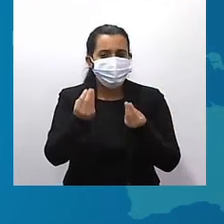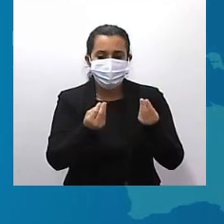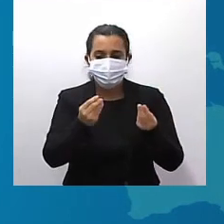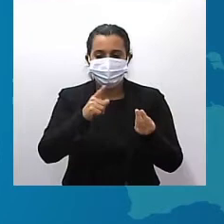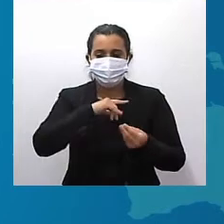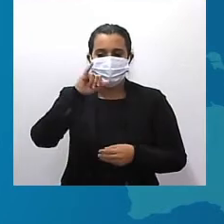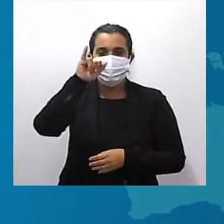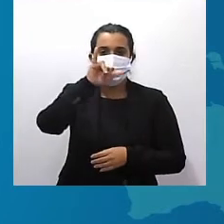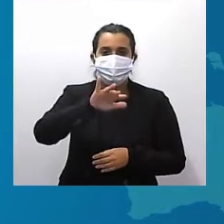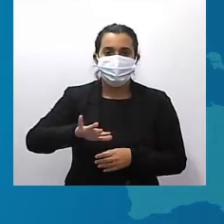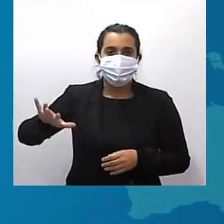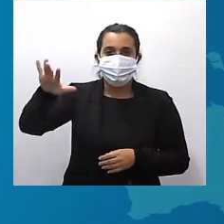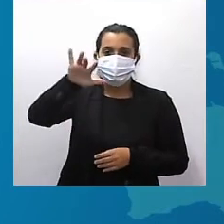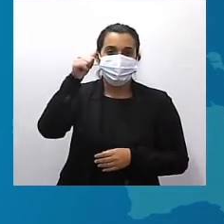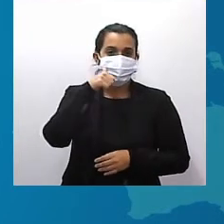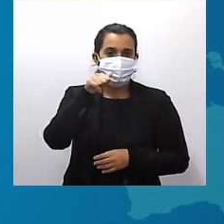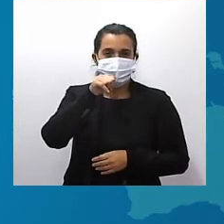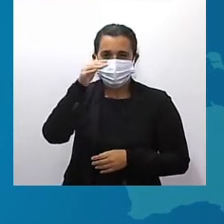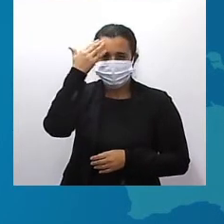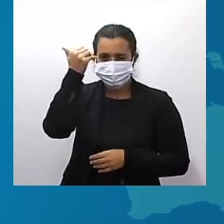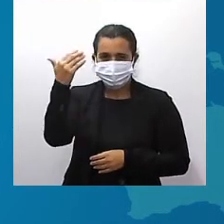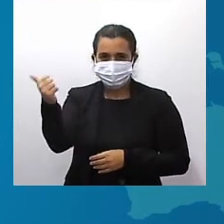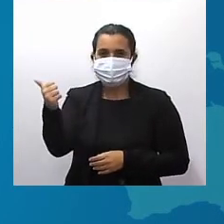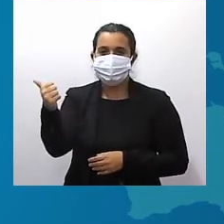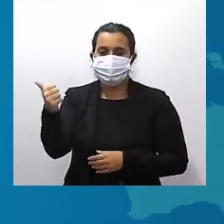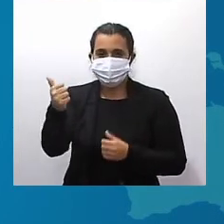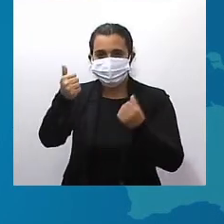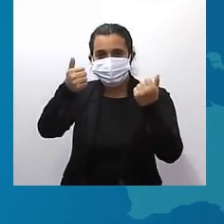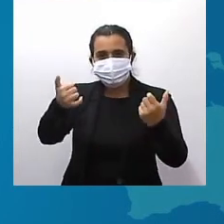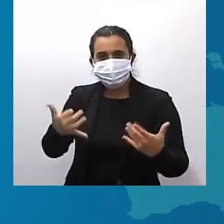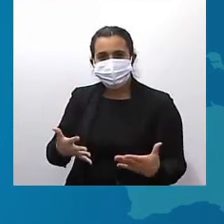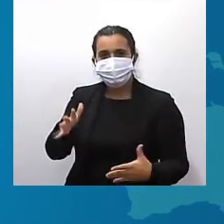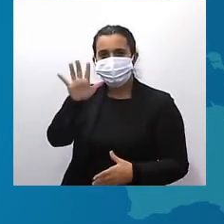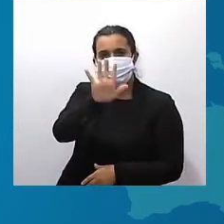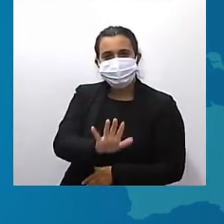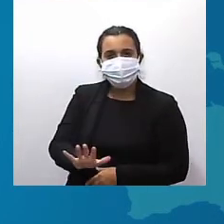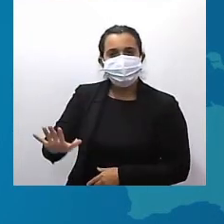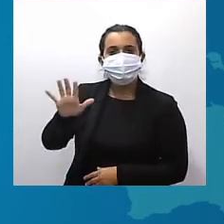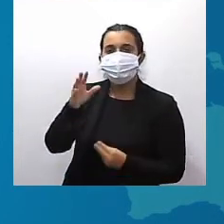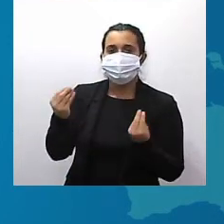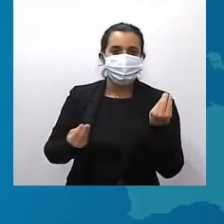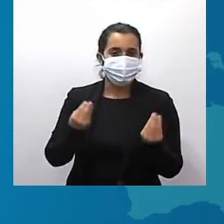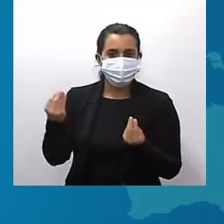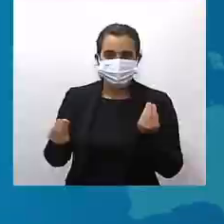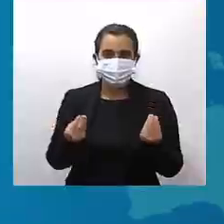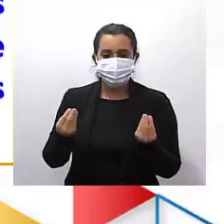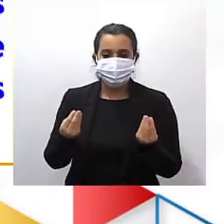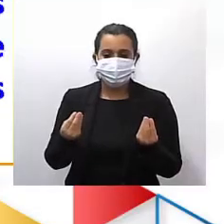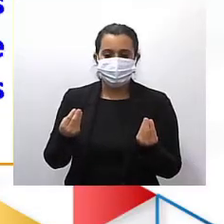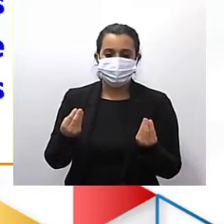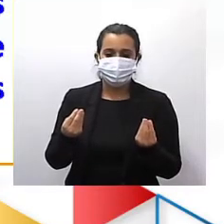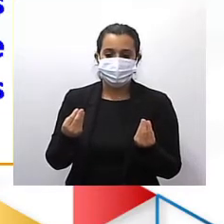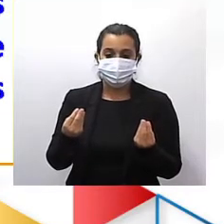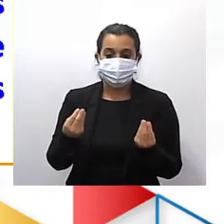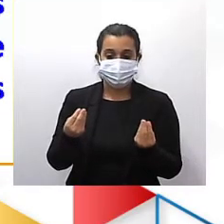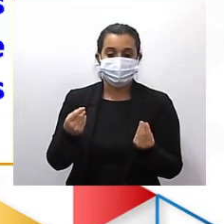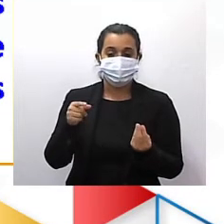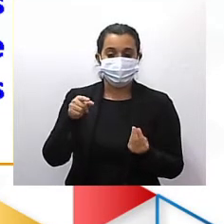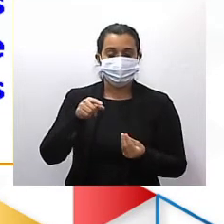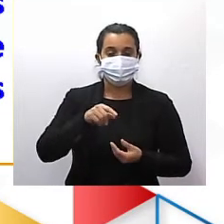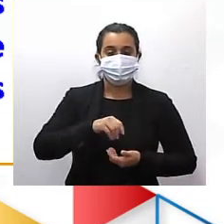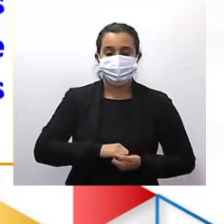imagem ao lado de Beyoncé para a gente começar a entender. Então, a gente tem aí, ó, is a term used to define